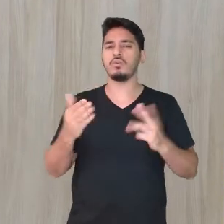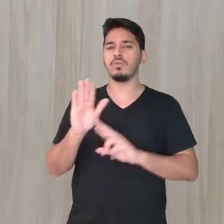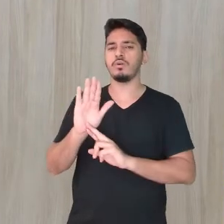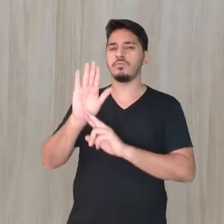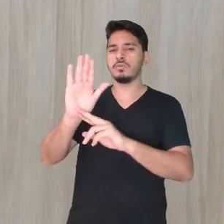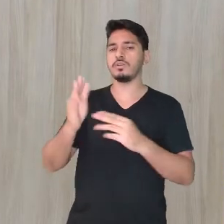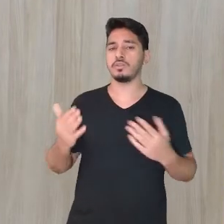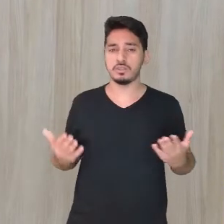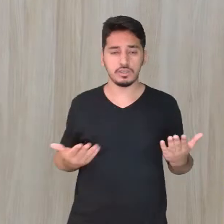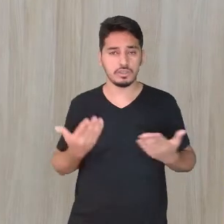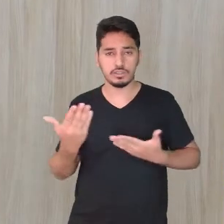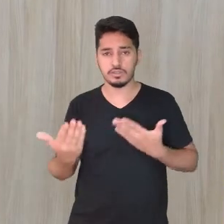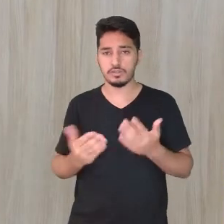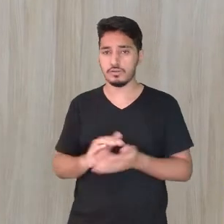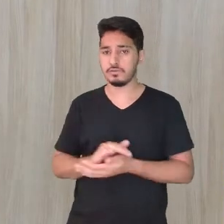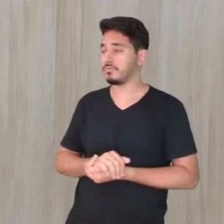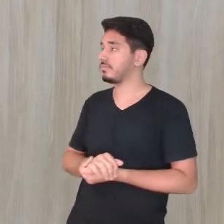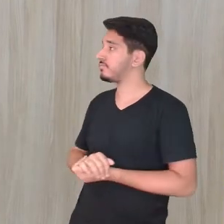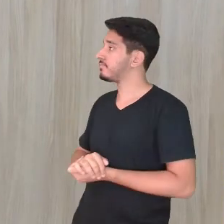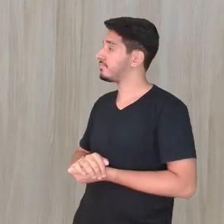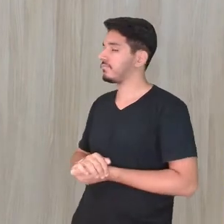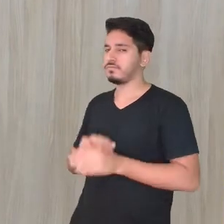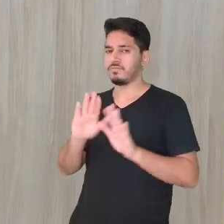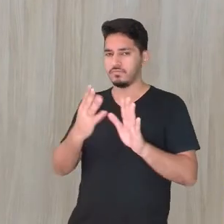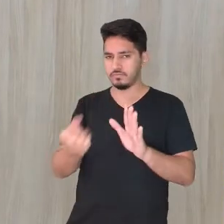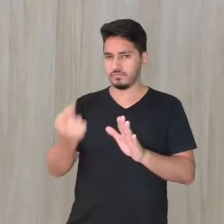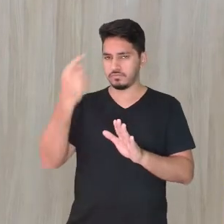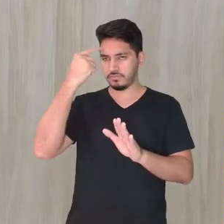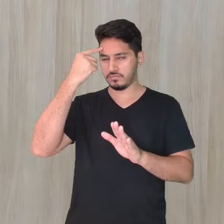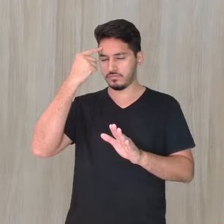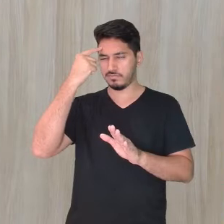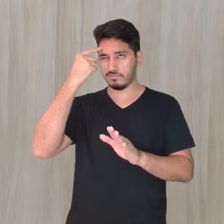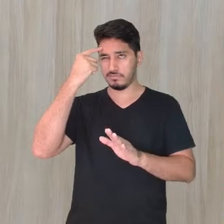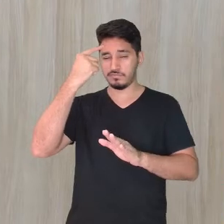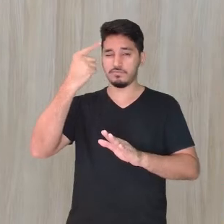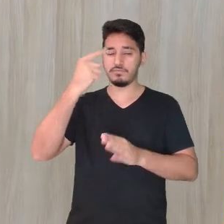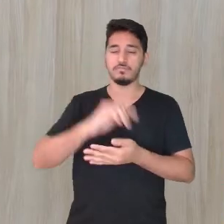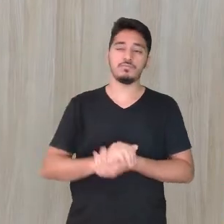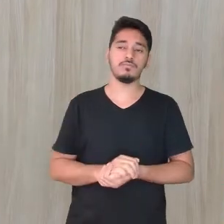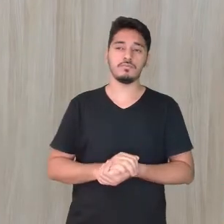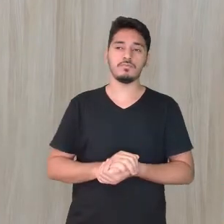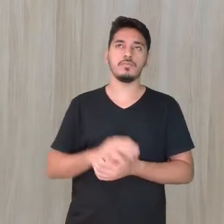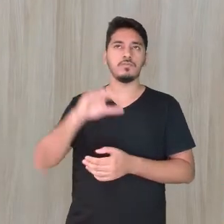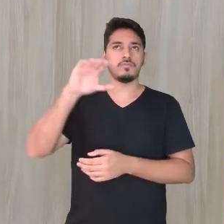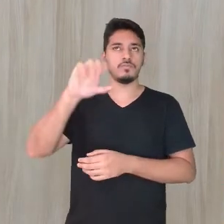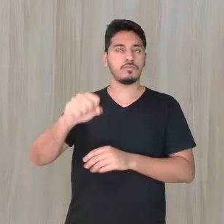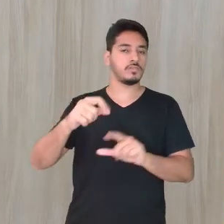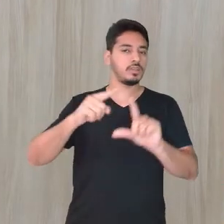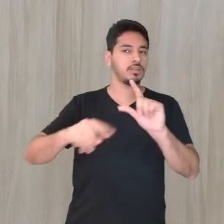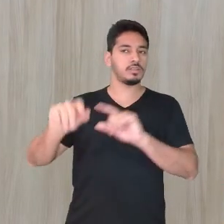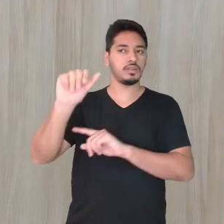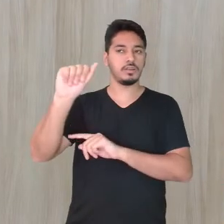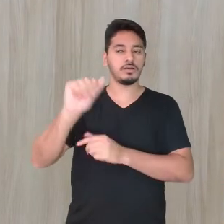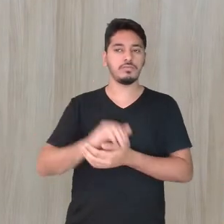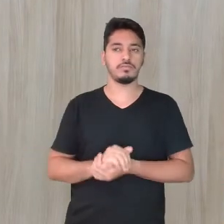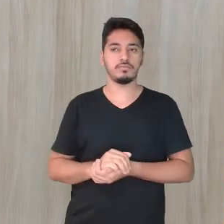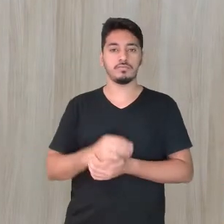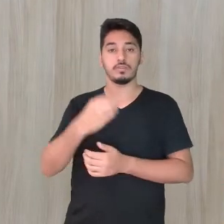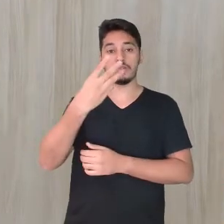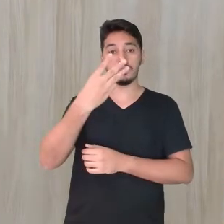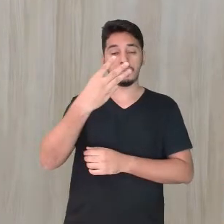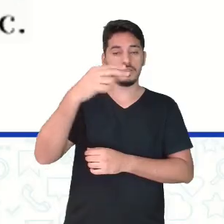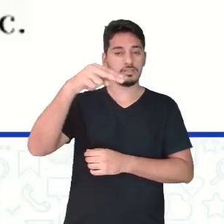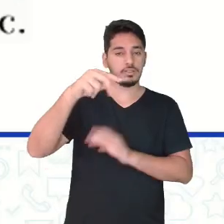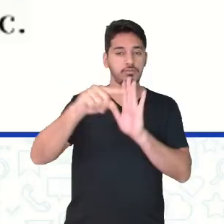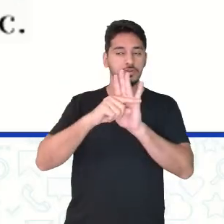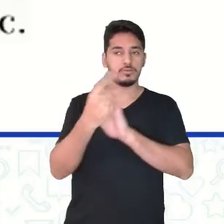aí a expressão algébrica? Bora pensar um pouquinho. Se eu pegar a letra A, observa, é 3n